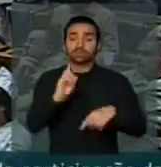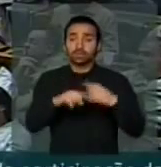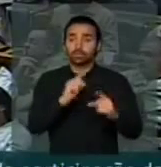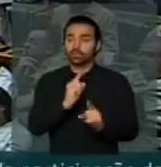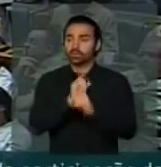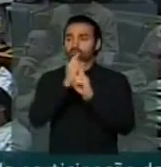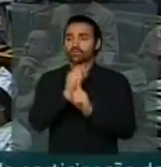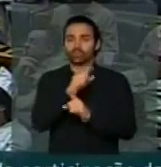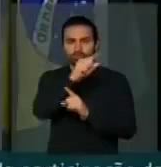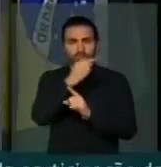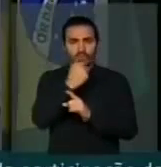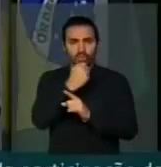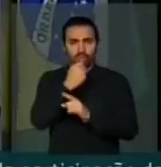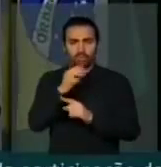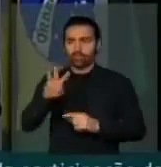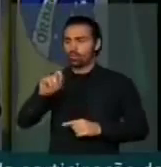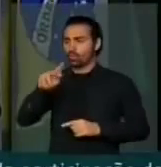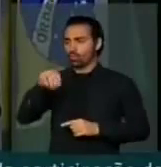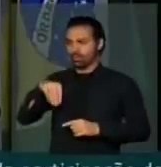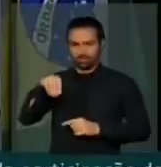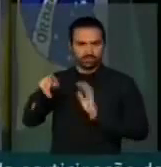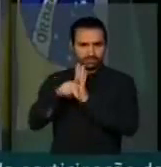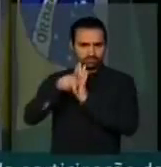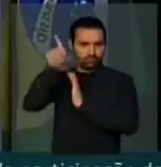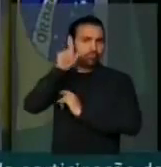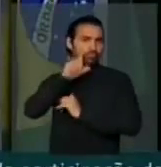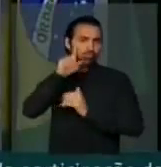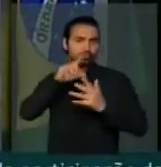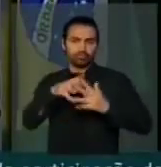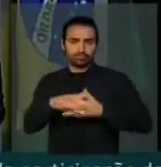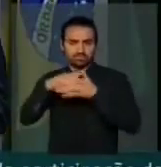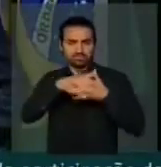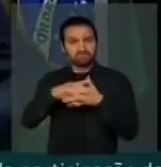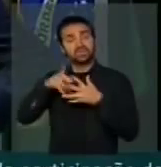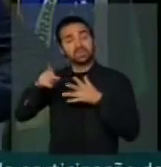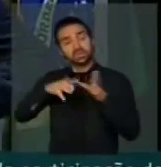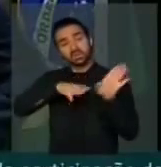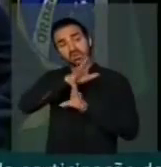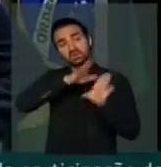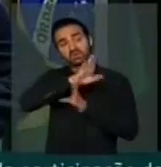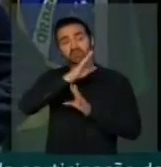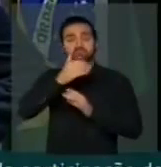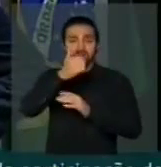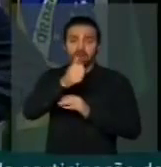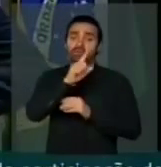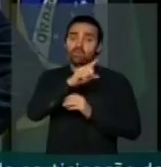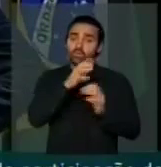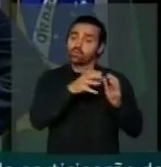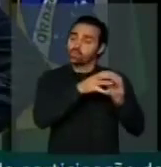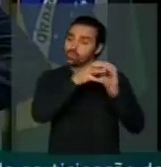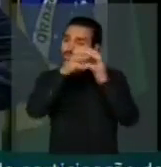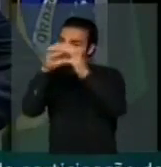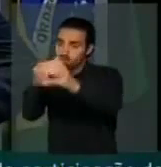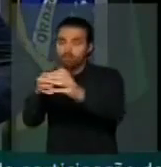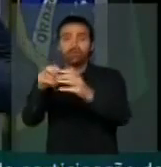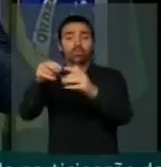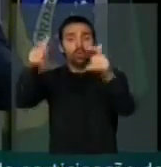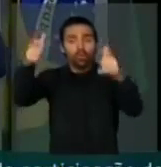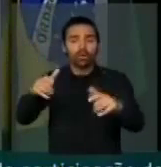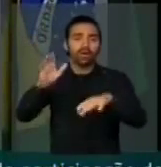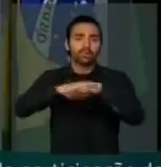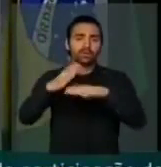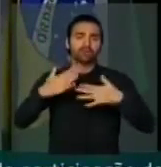general norte-americano William Crittenberg, este recomendou que o oficial brasileiro levasse o centro de operações para um lugar